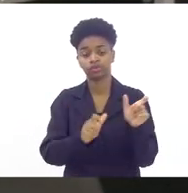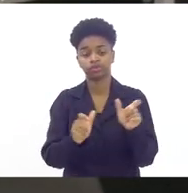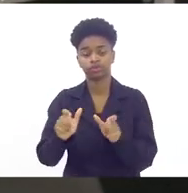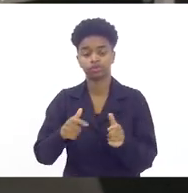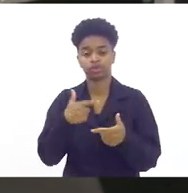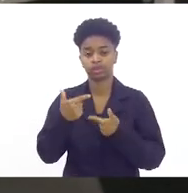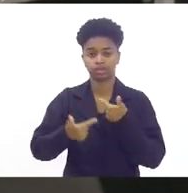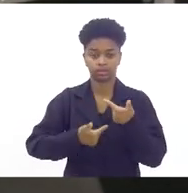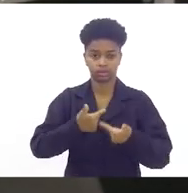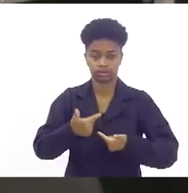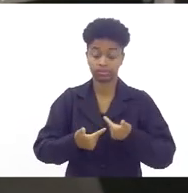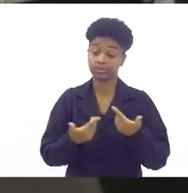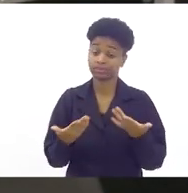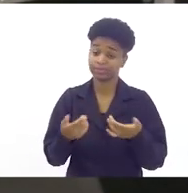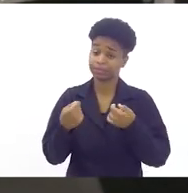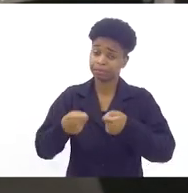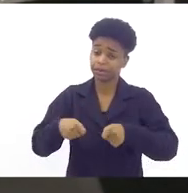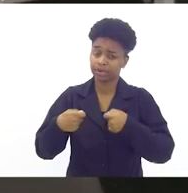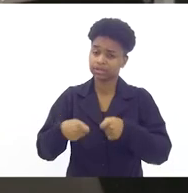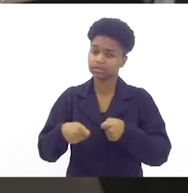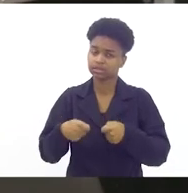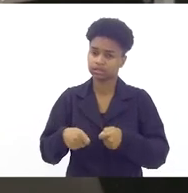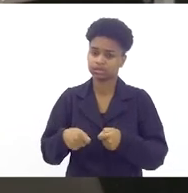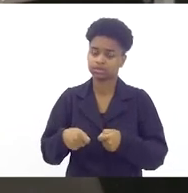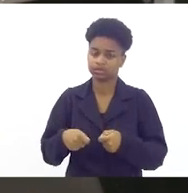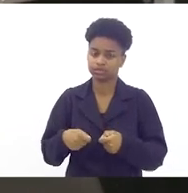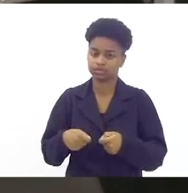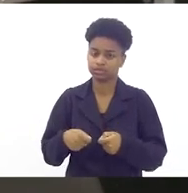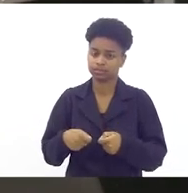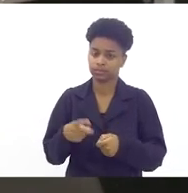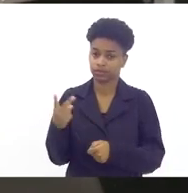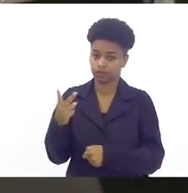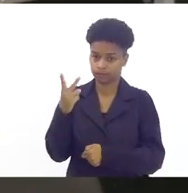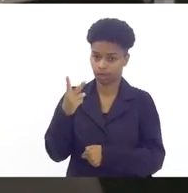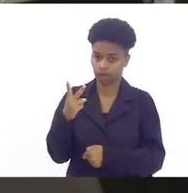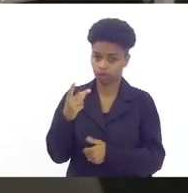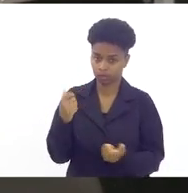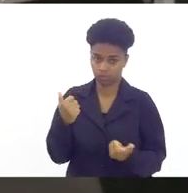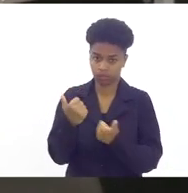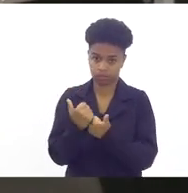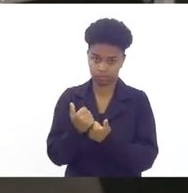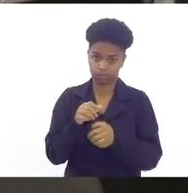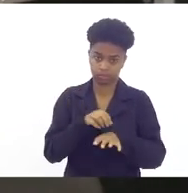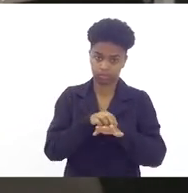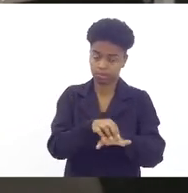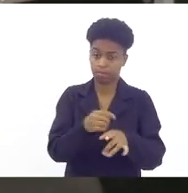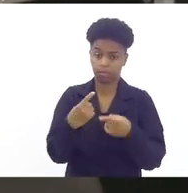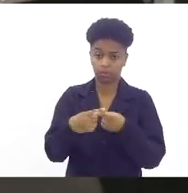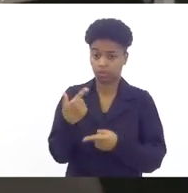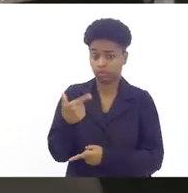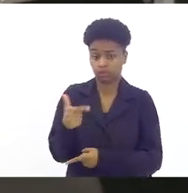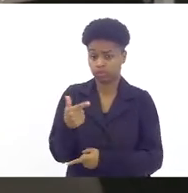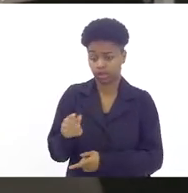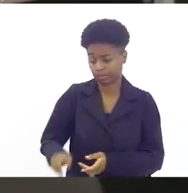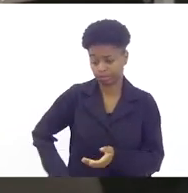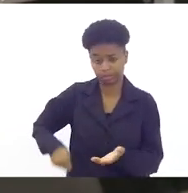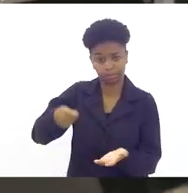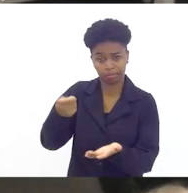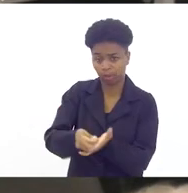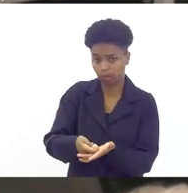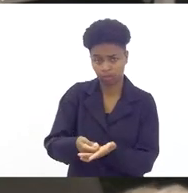né que precisam desse valor que não podem disponibilizado o próprio bolso